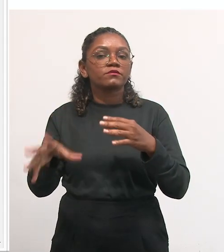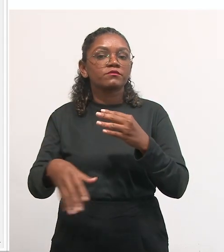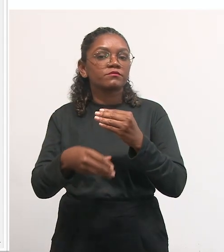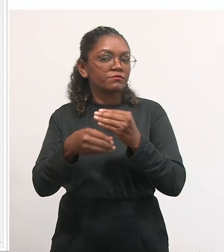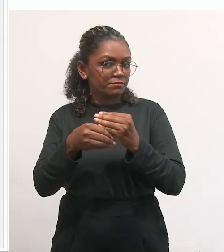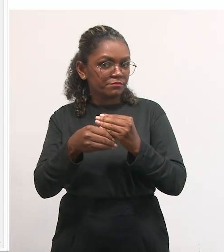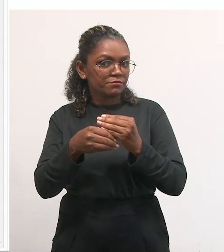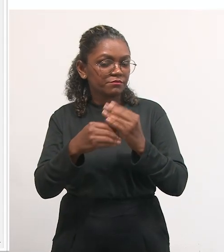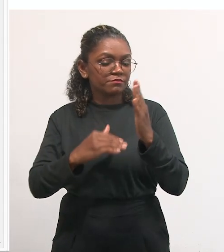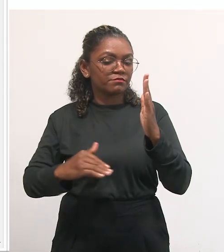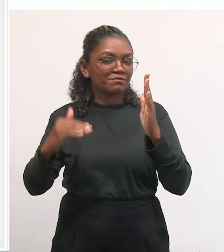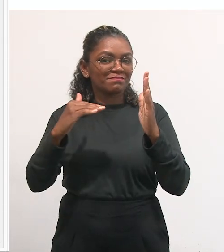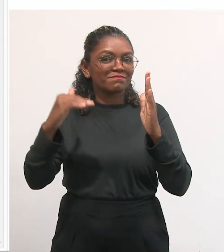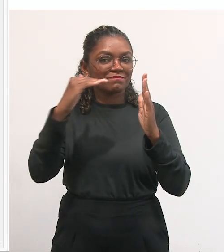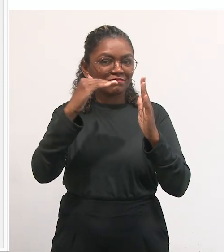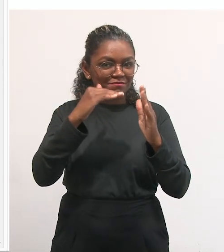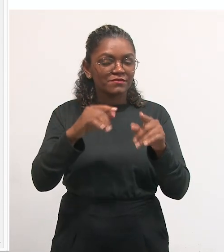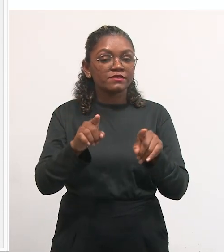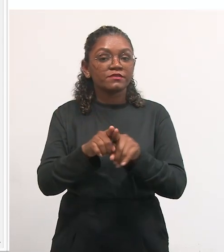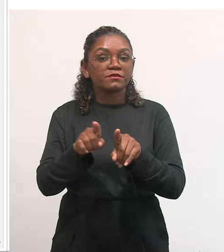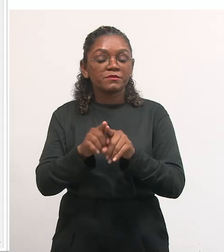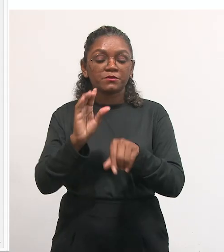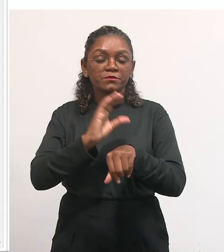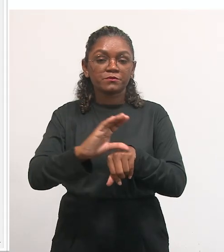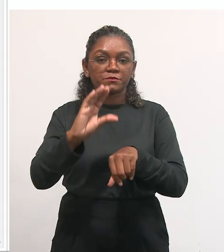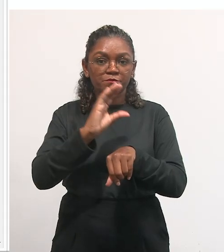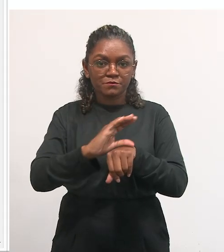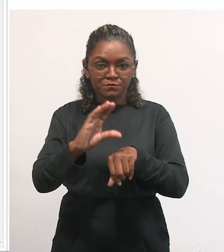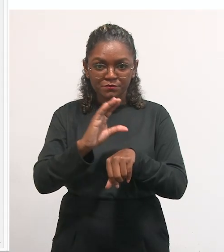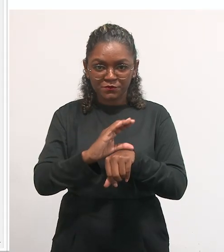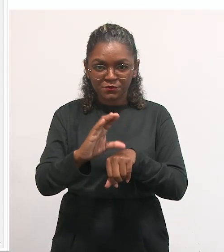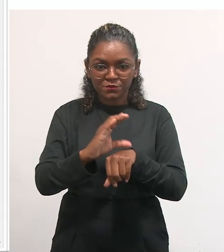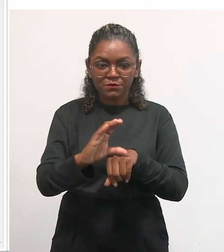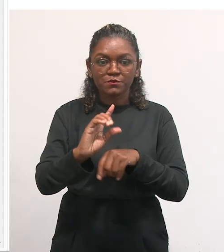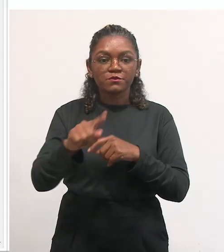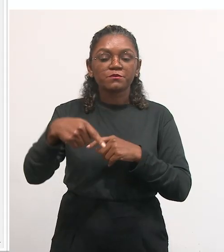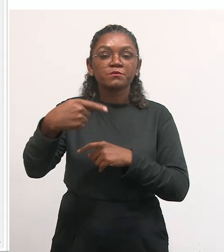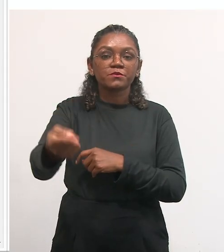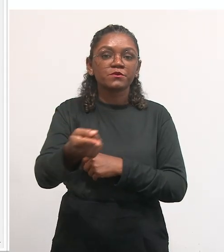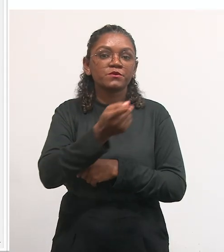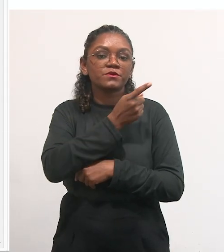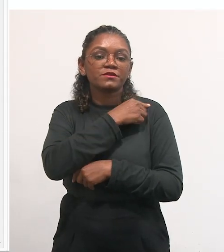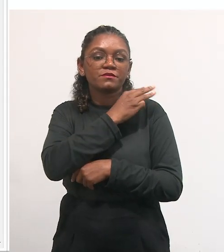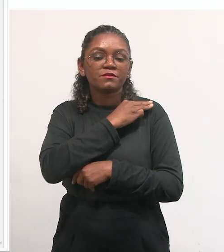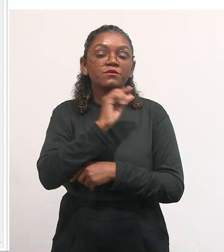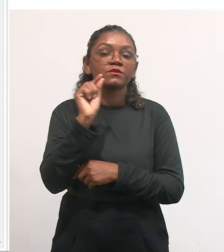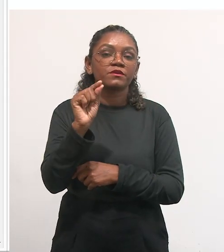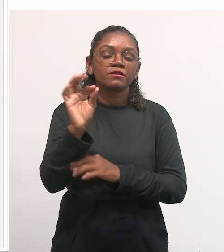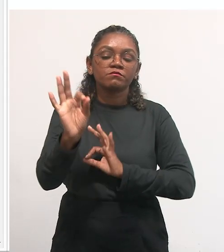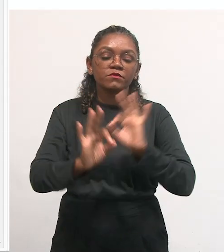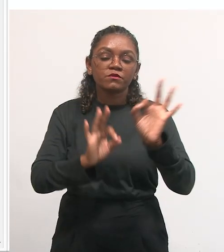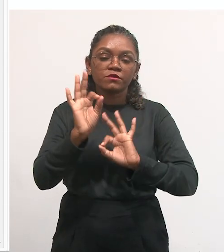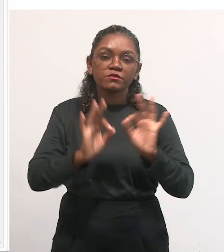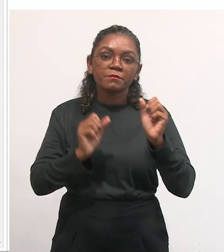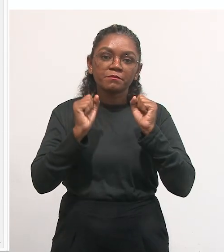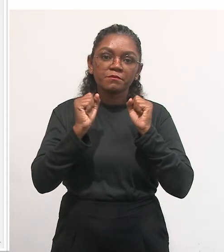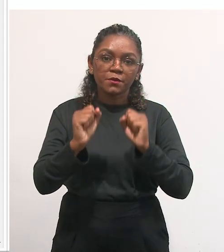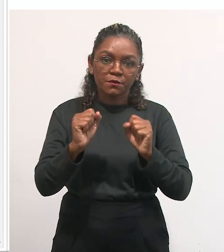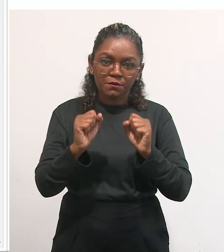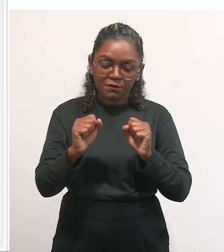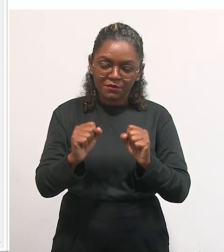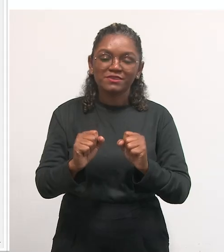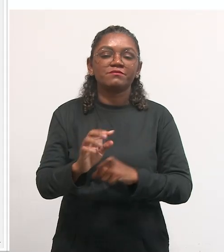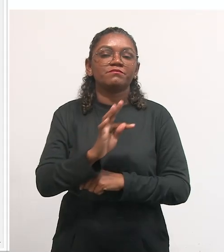e tecnológica, que são cursos pós-médio, poderão ser organizados por eixos tecnológicos, que é